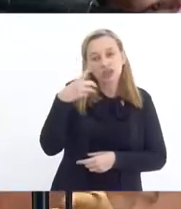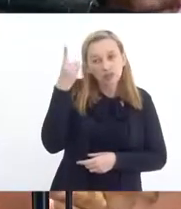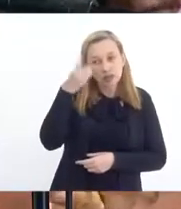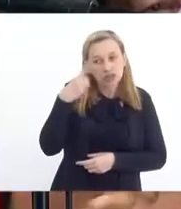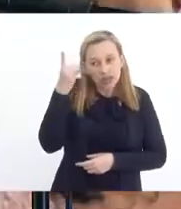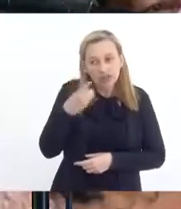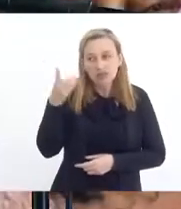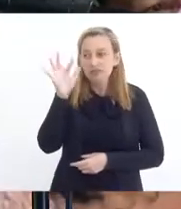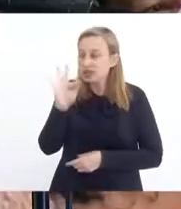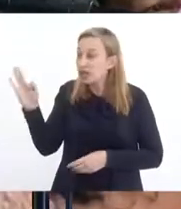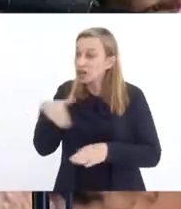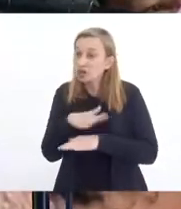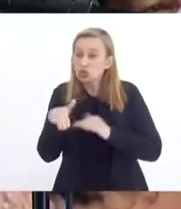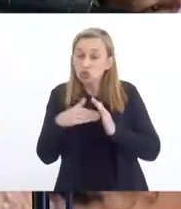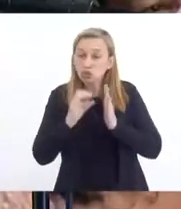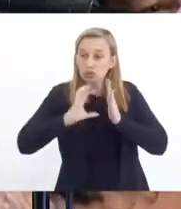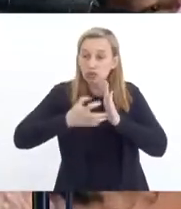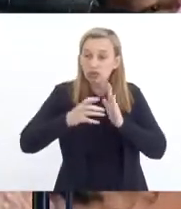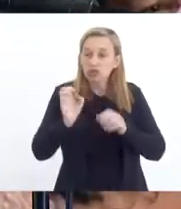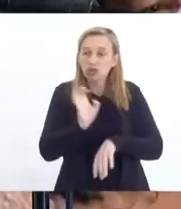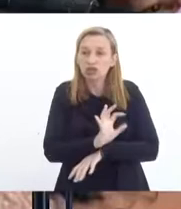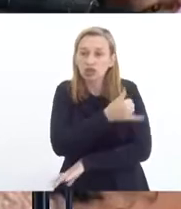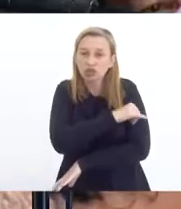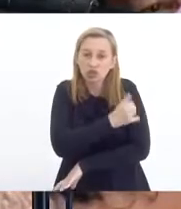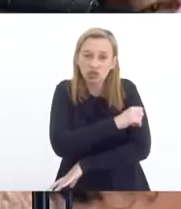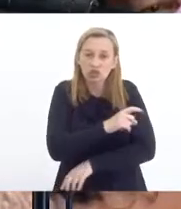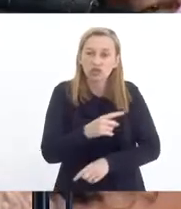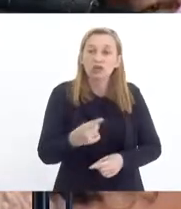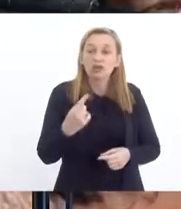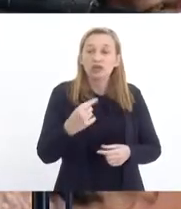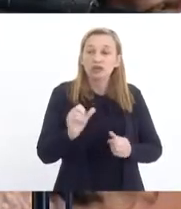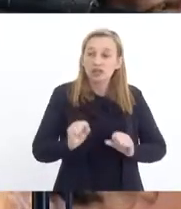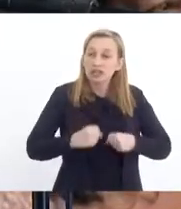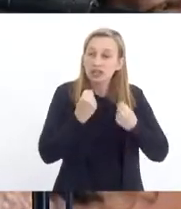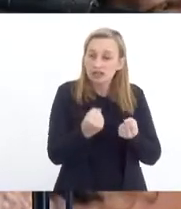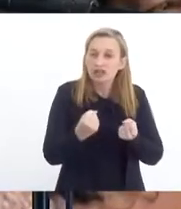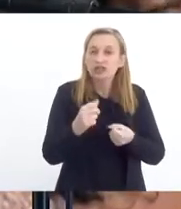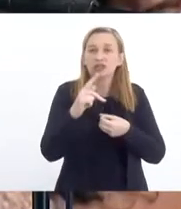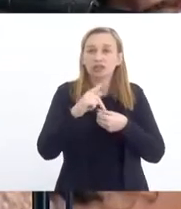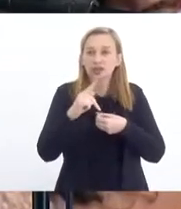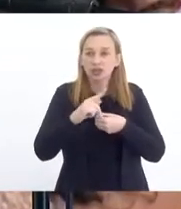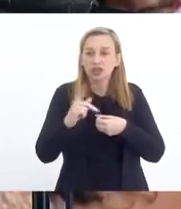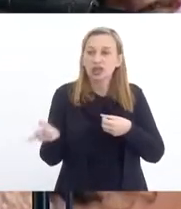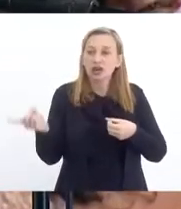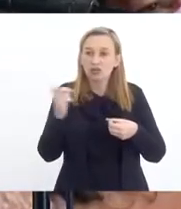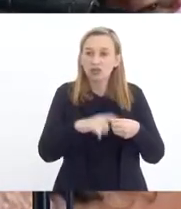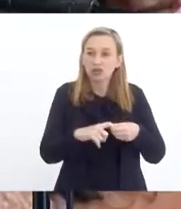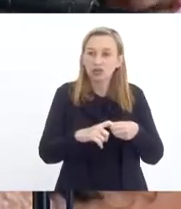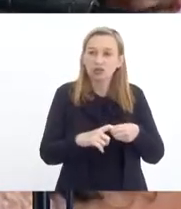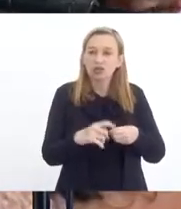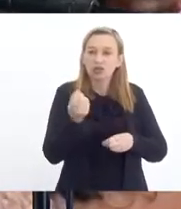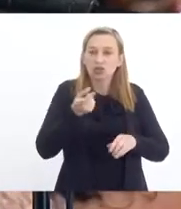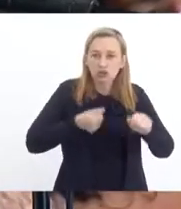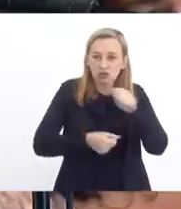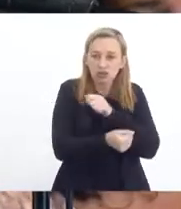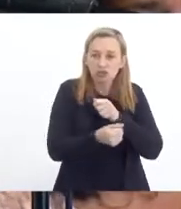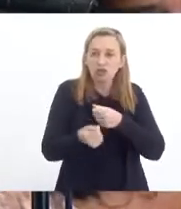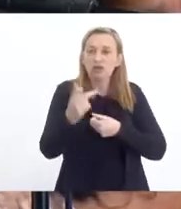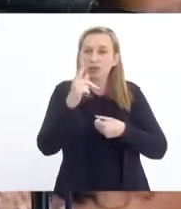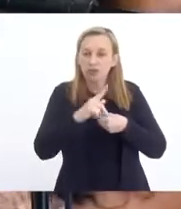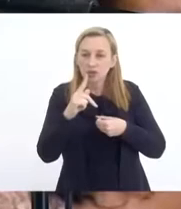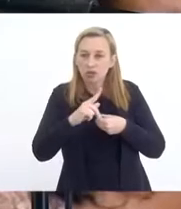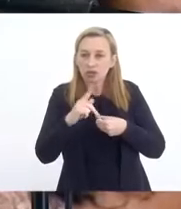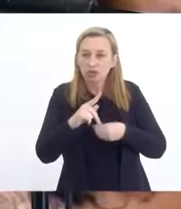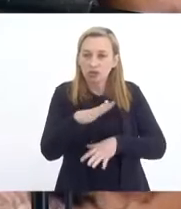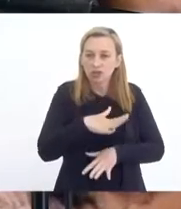todos os partidos aqui do Estado do Rio de Janeiro para fazer essa defesa da Petrobras e a volta dos investimentos da Petrobras